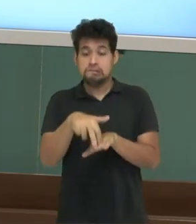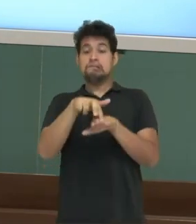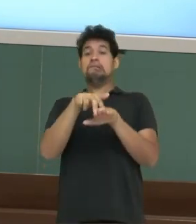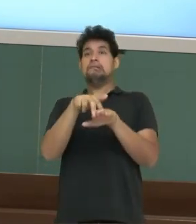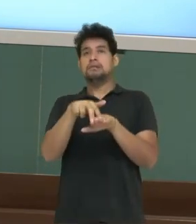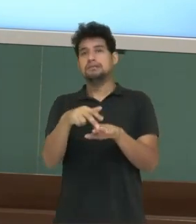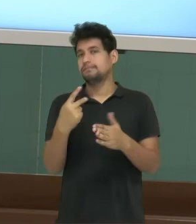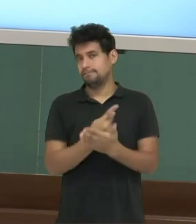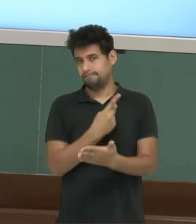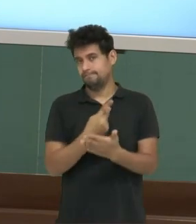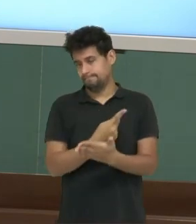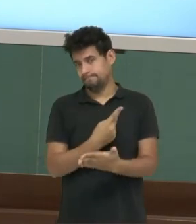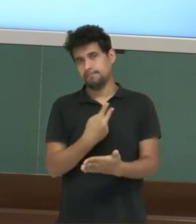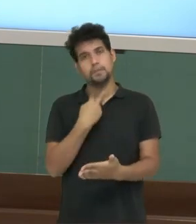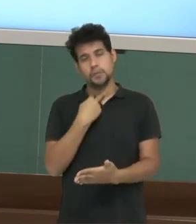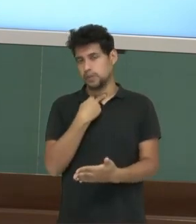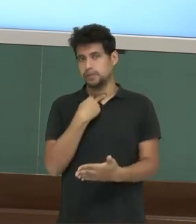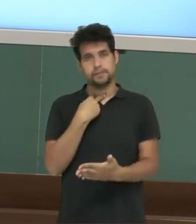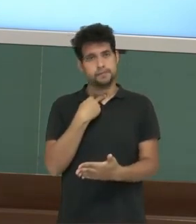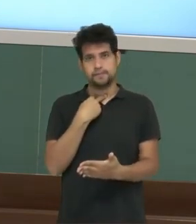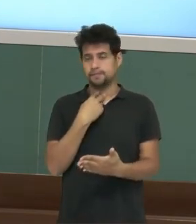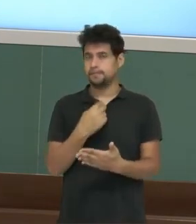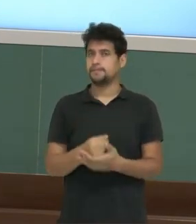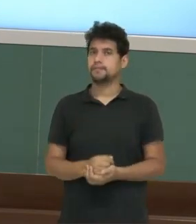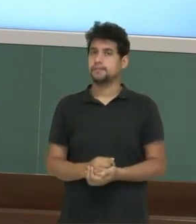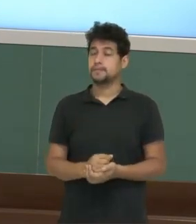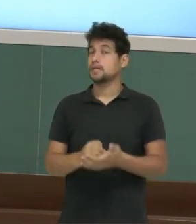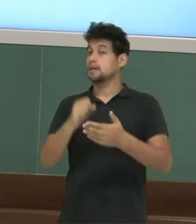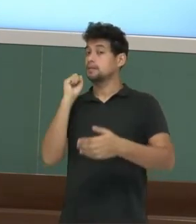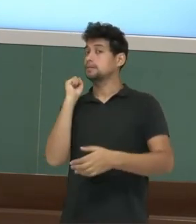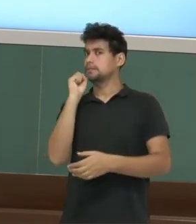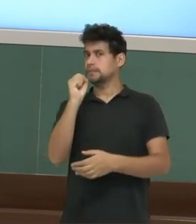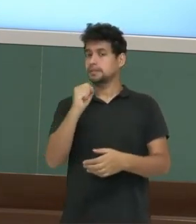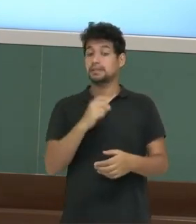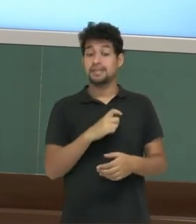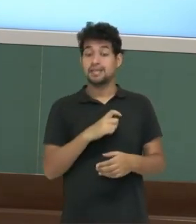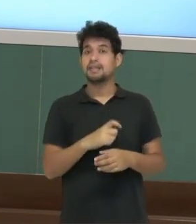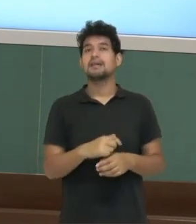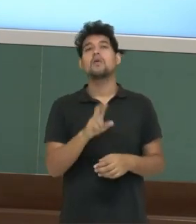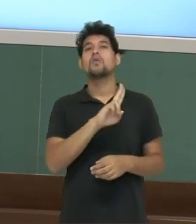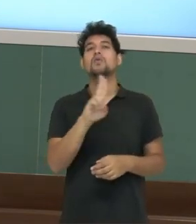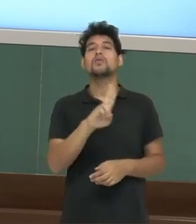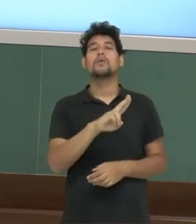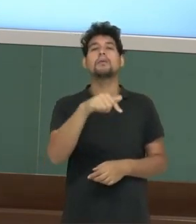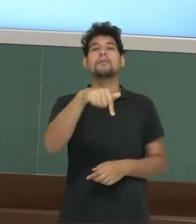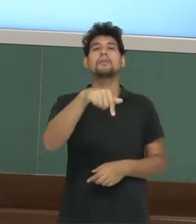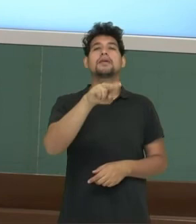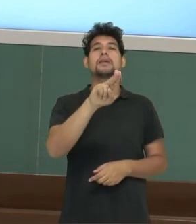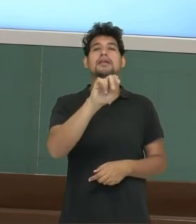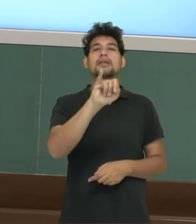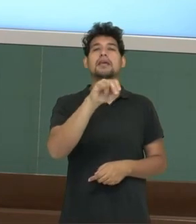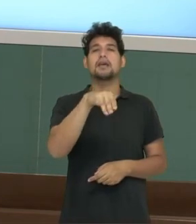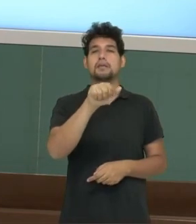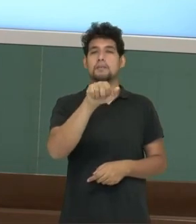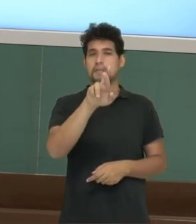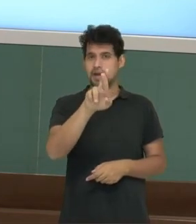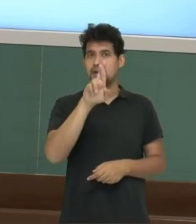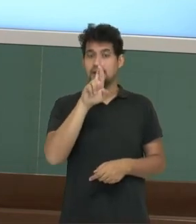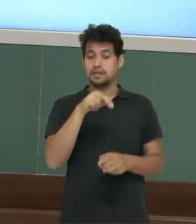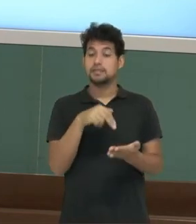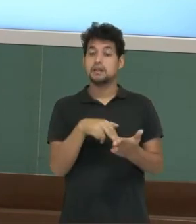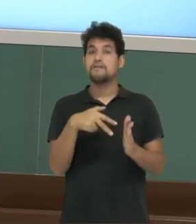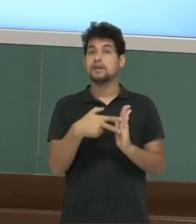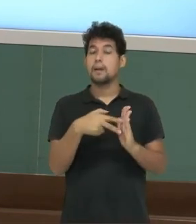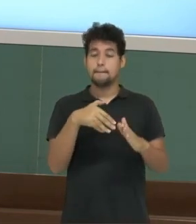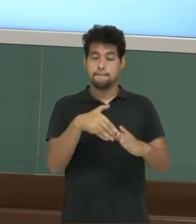perder esse arremesso, tá? Esse arremesso ele queimou o arremesso e perde a marca.